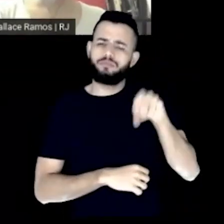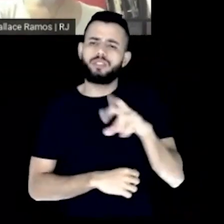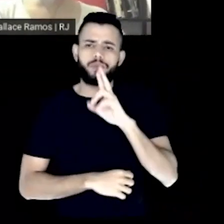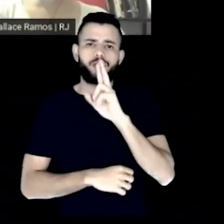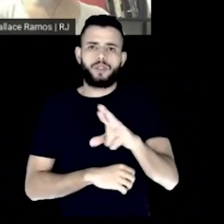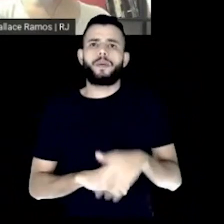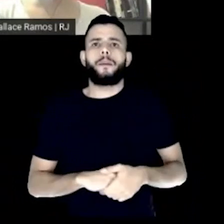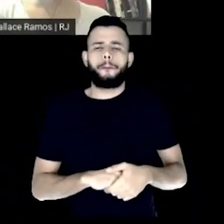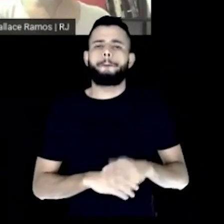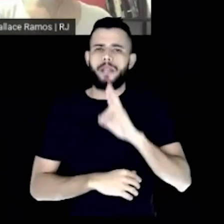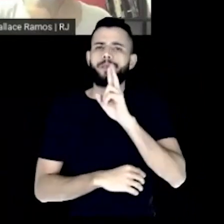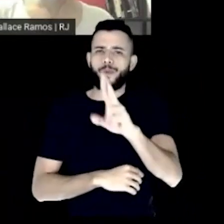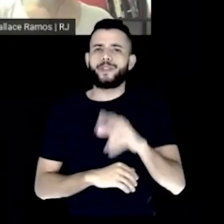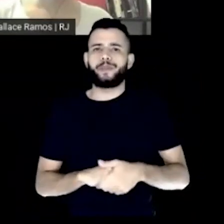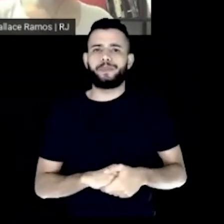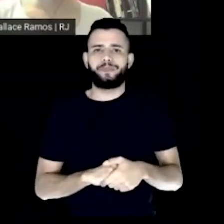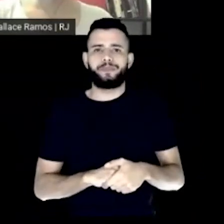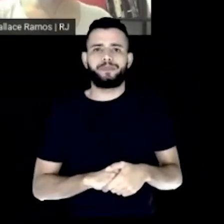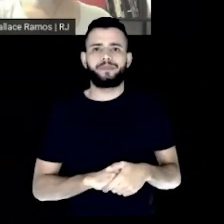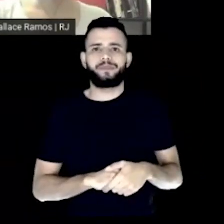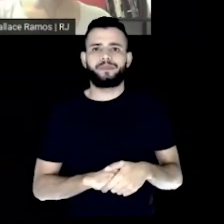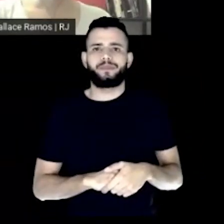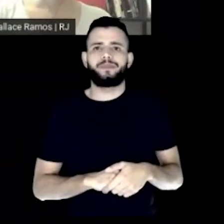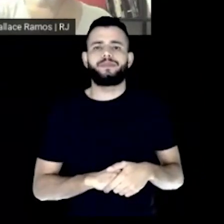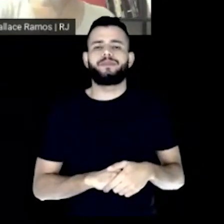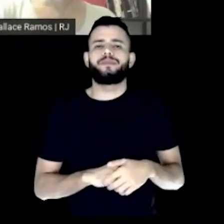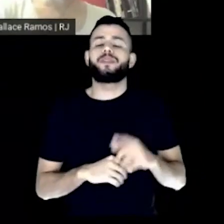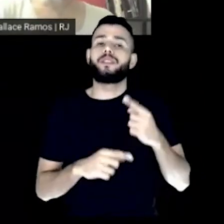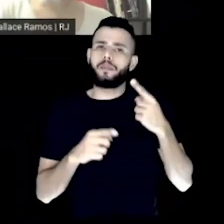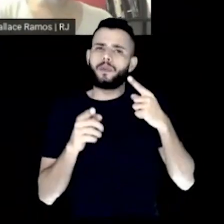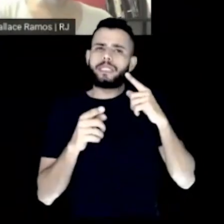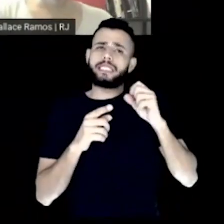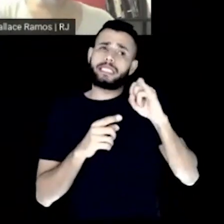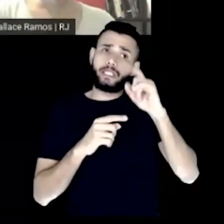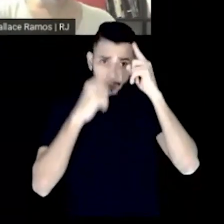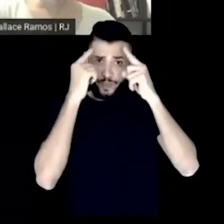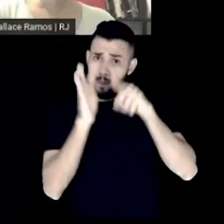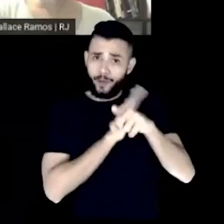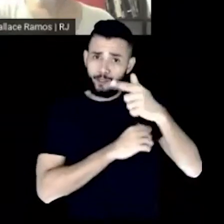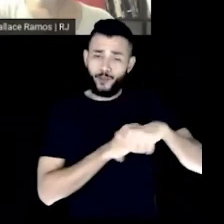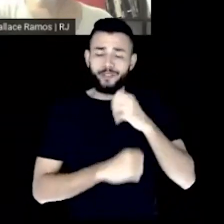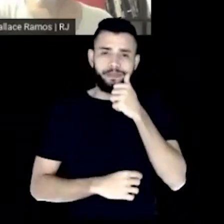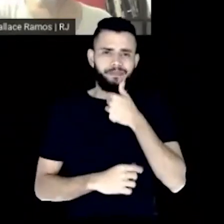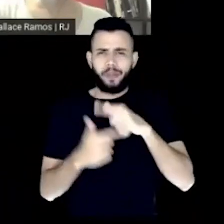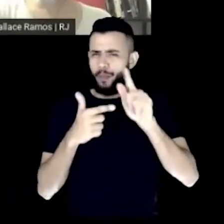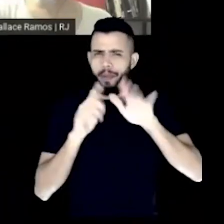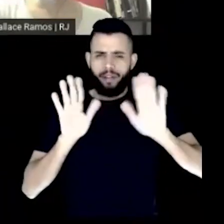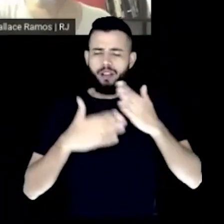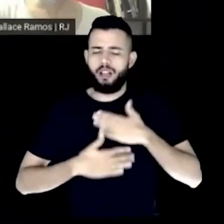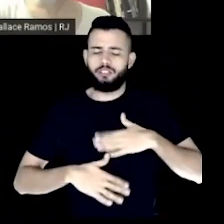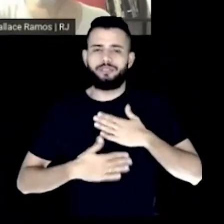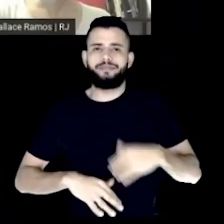respondeu. Não, respondeu. Não faltou nada. De novo. Só deixar com a pergunta de novo. Relaxa. Não tem